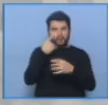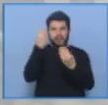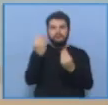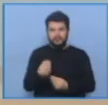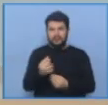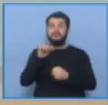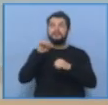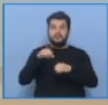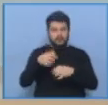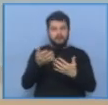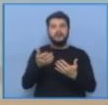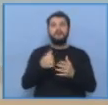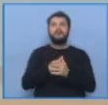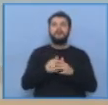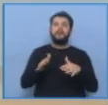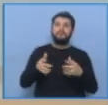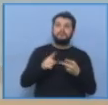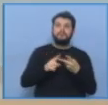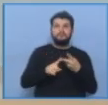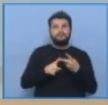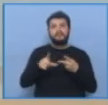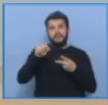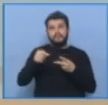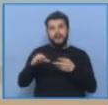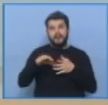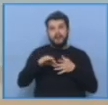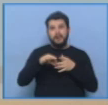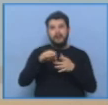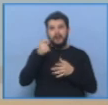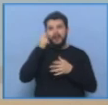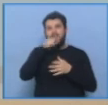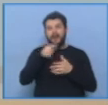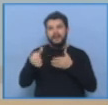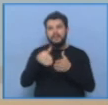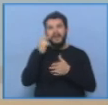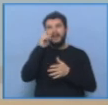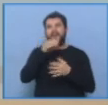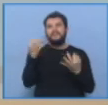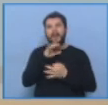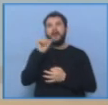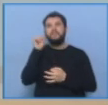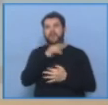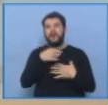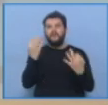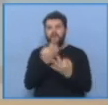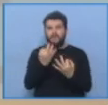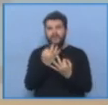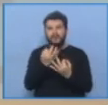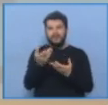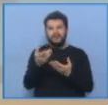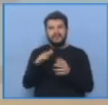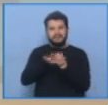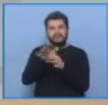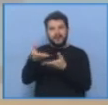casos que possam conhecer e encaminhando também para quem realmente pode, efetivamente, tratar